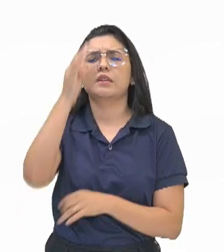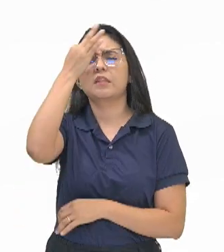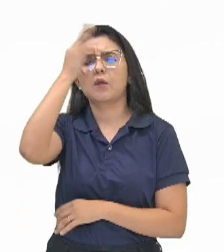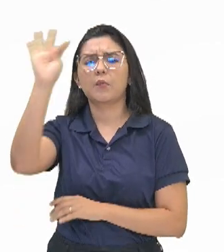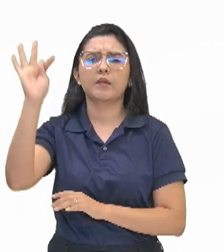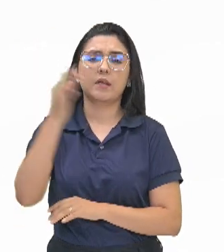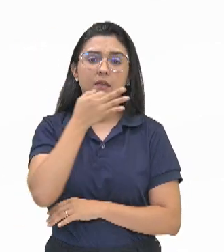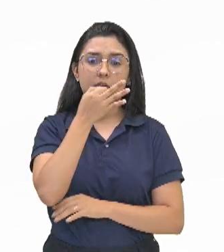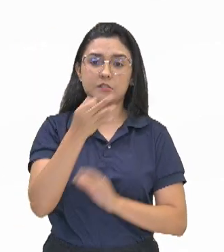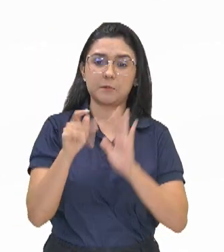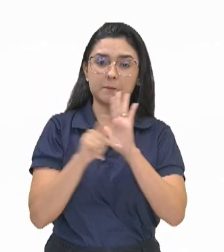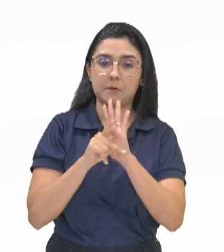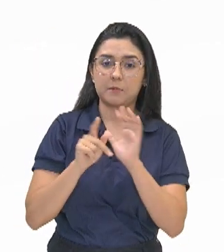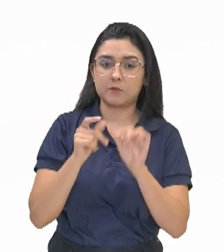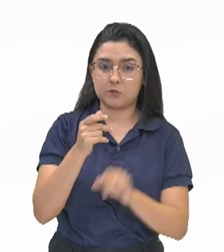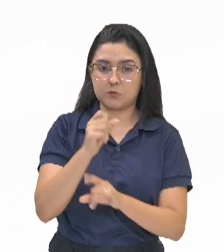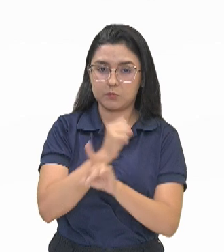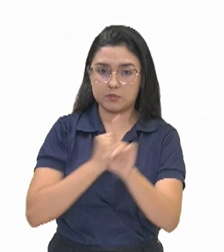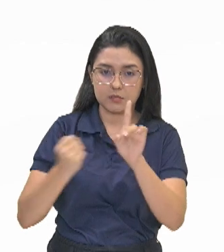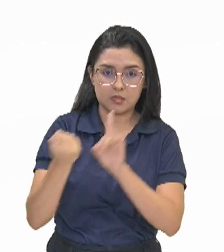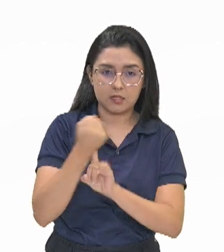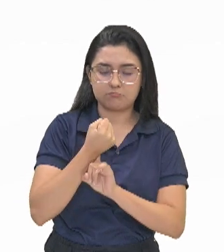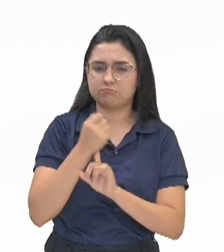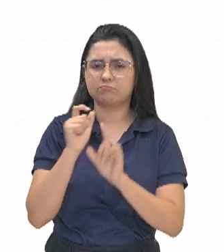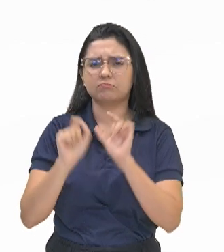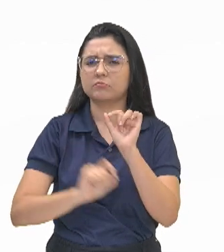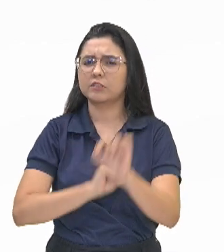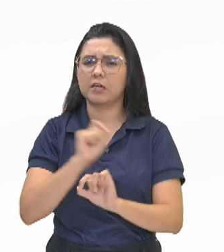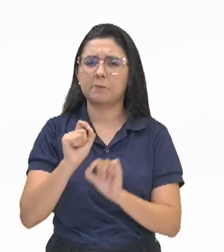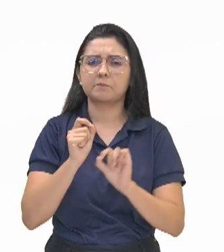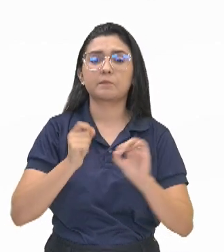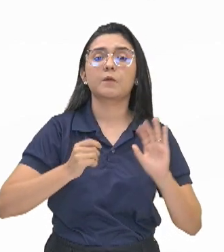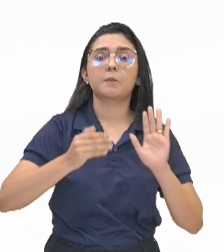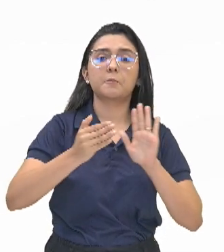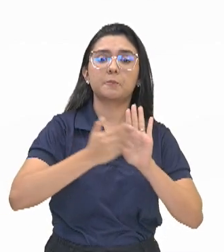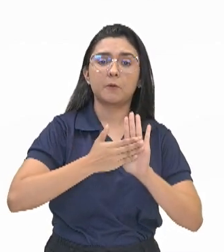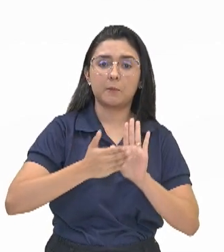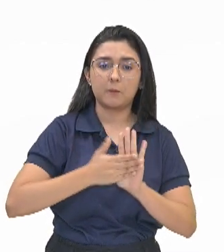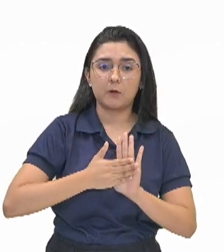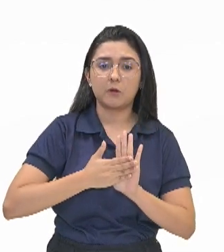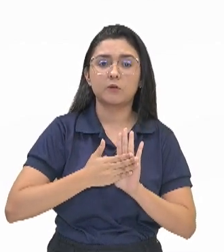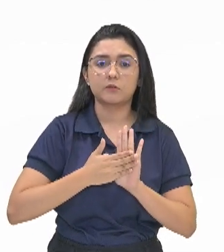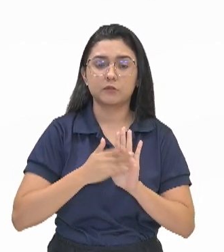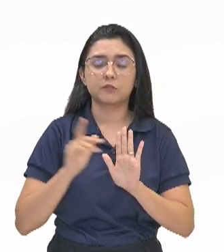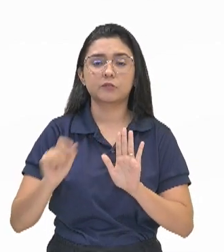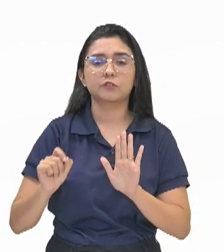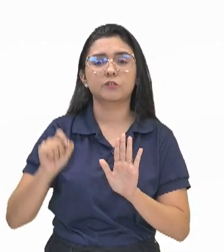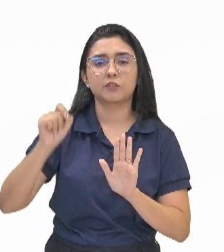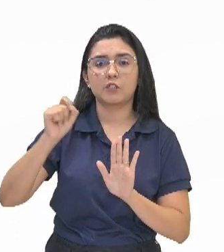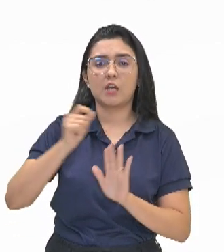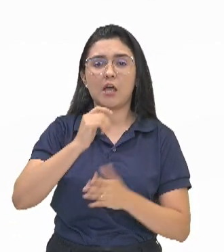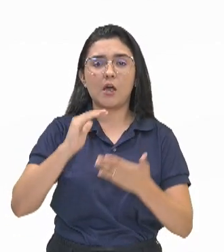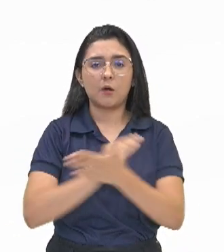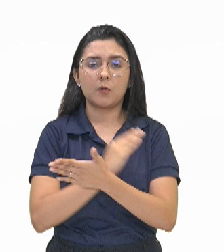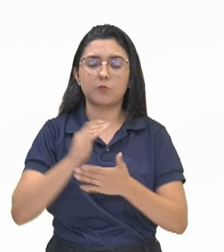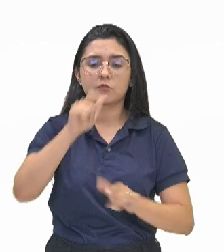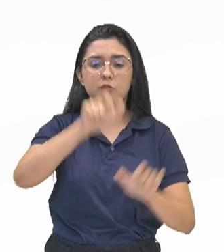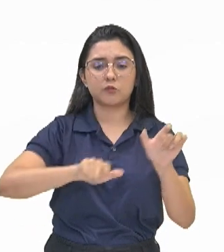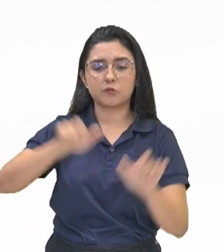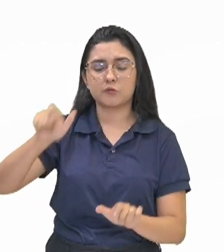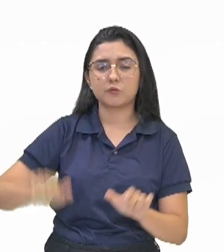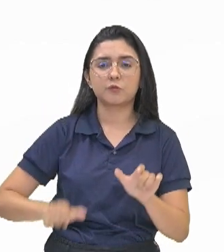da sociedade, nós estamos falando então de uma proposta, né, de pensadores, de